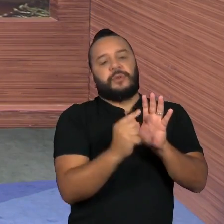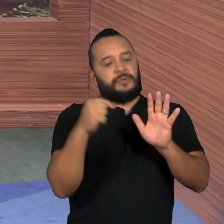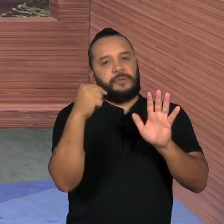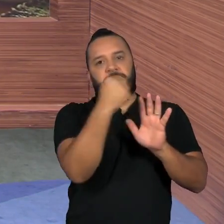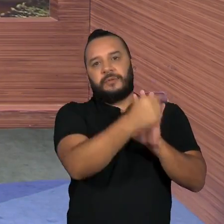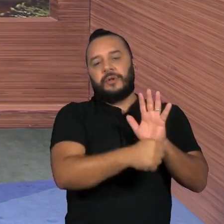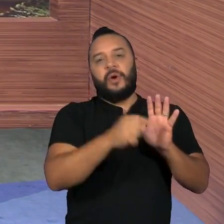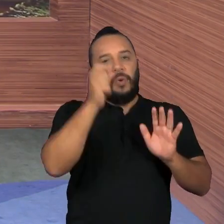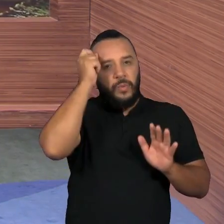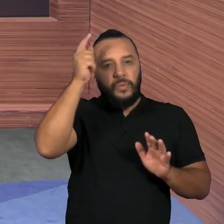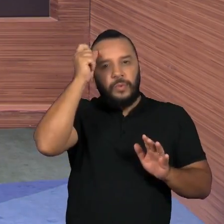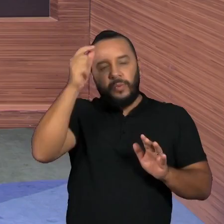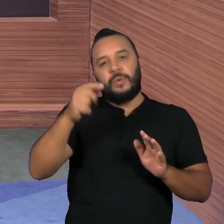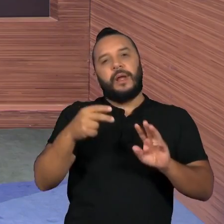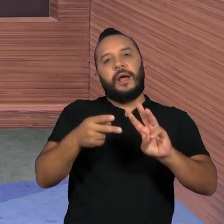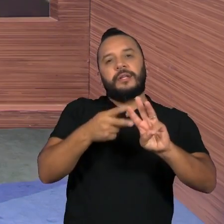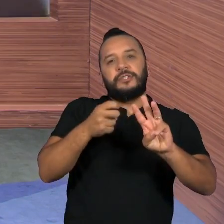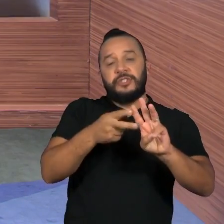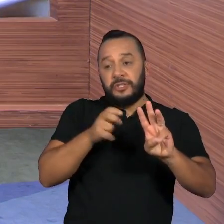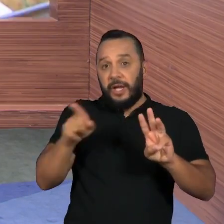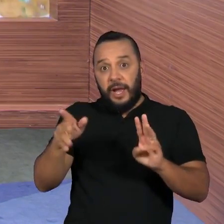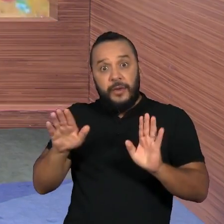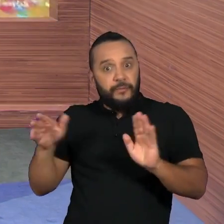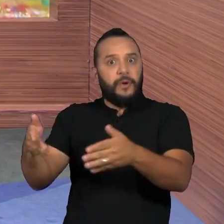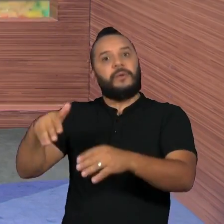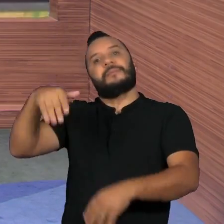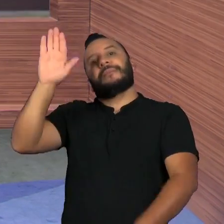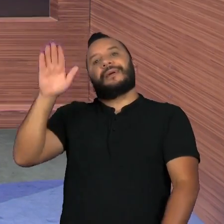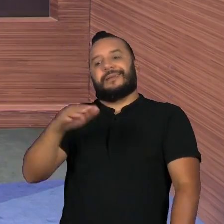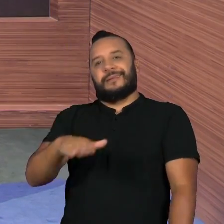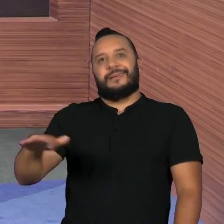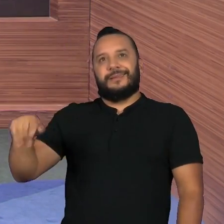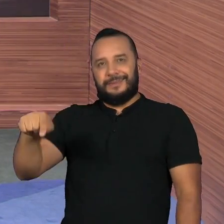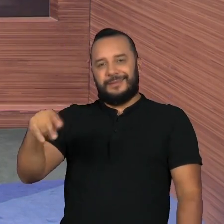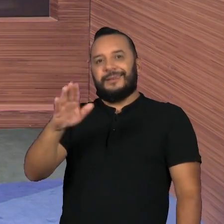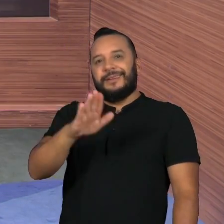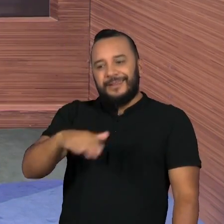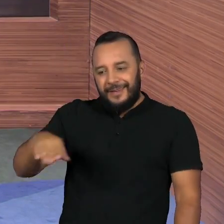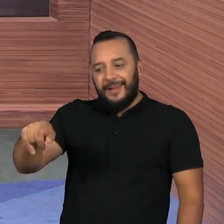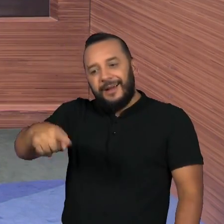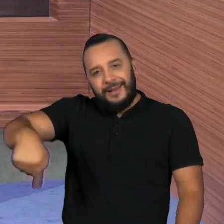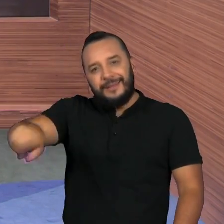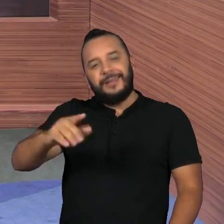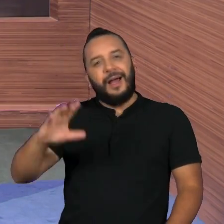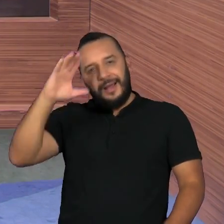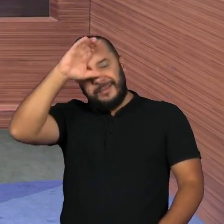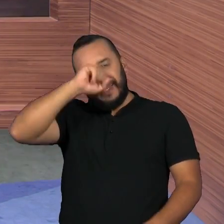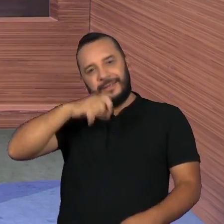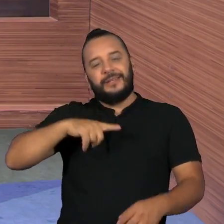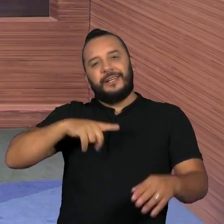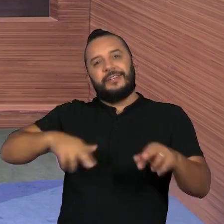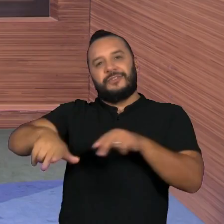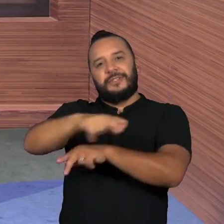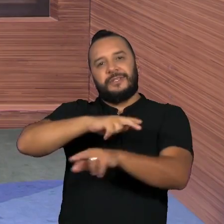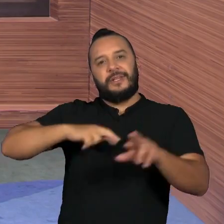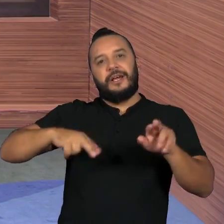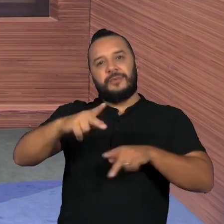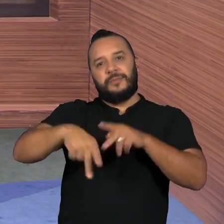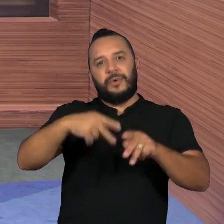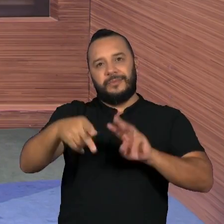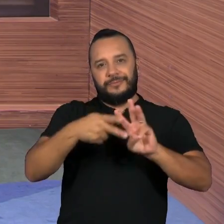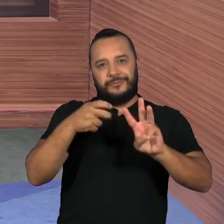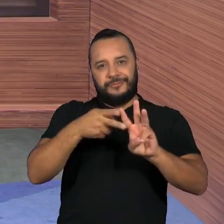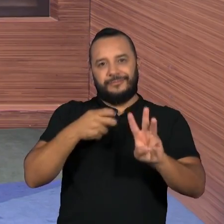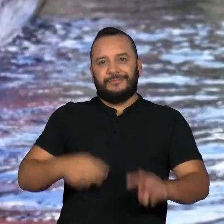dedica atenção especial às crianças, para que elas cresçam em um mundo que respeite a diversidade de povos